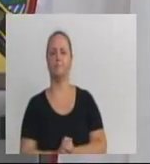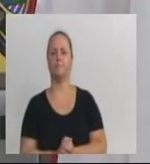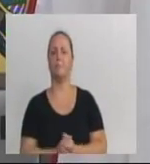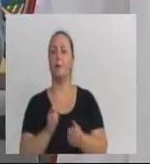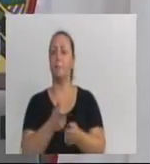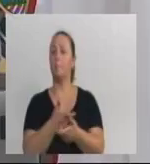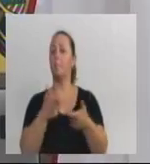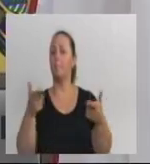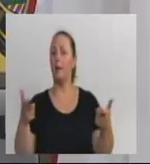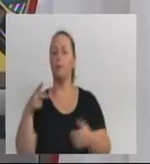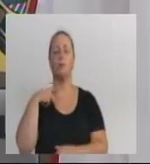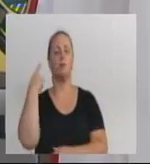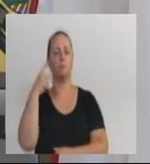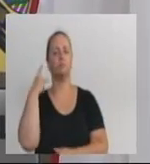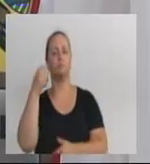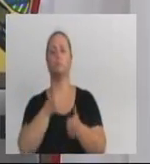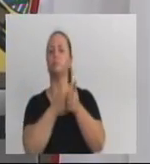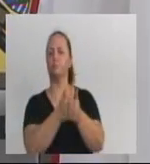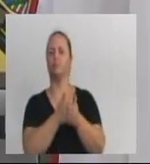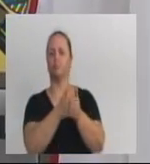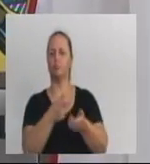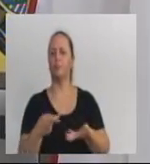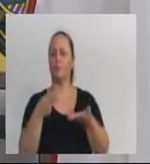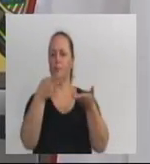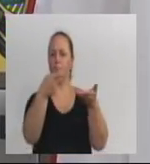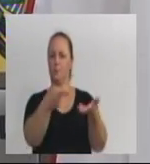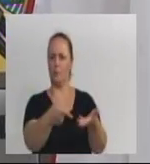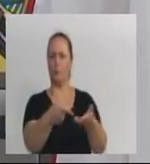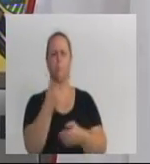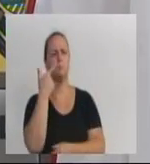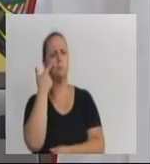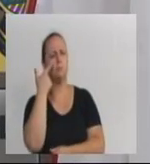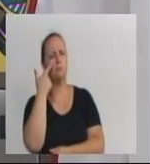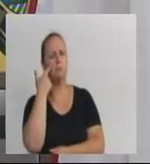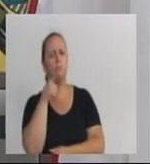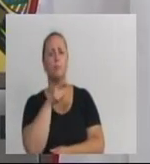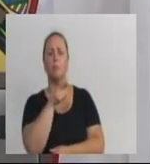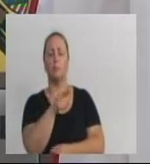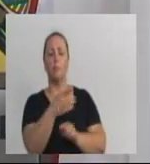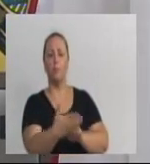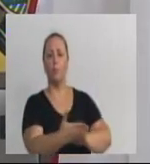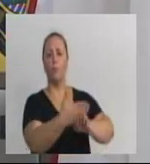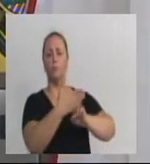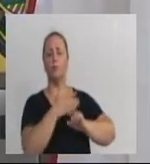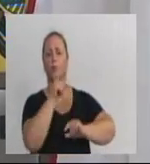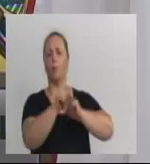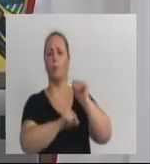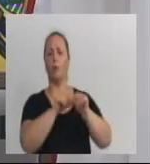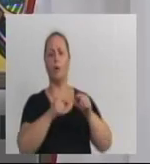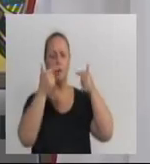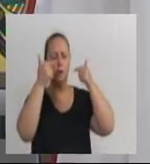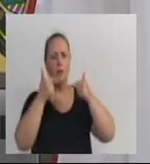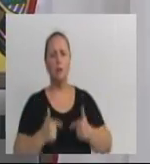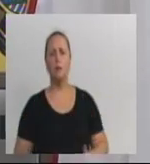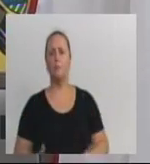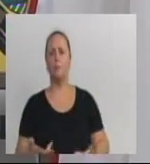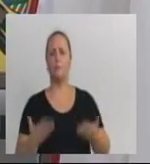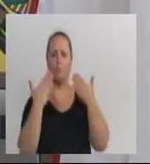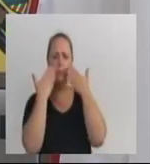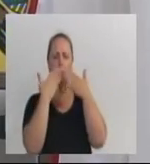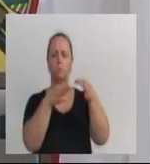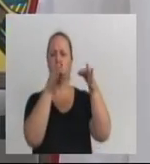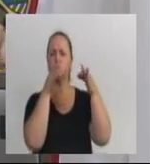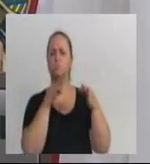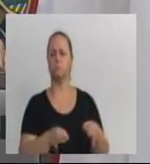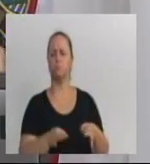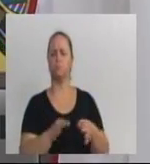vereadores acompanhando a visita e vendo a condição de transparência quando da abordagem dos problemas e daquilo que